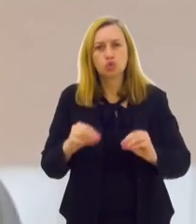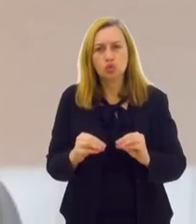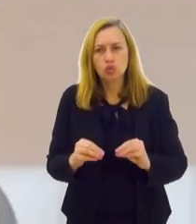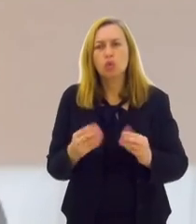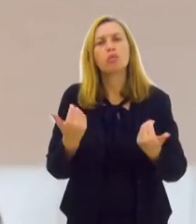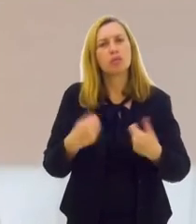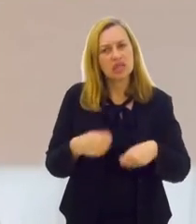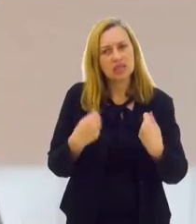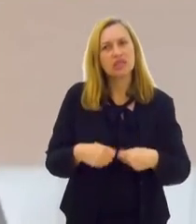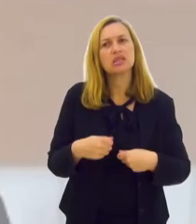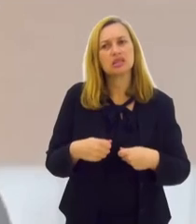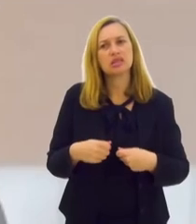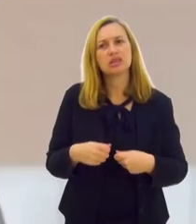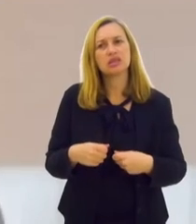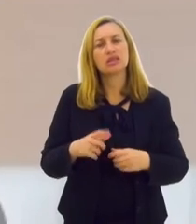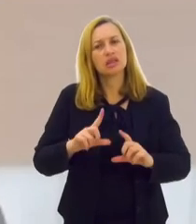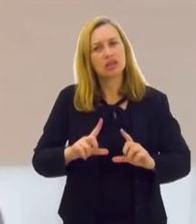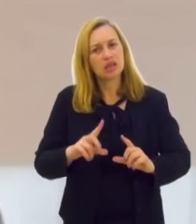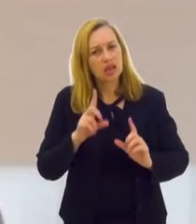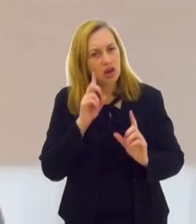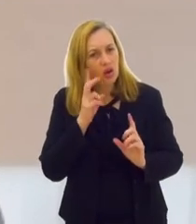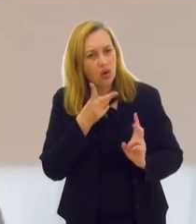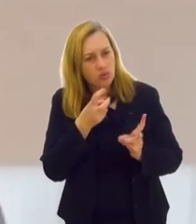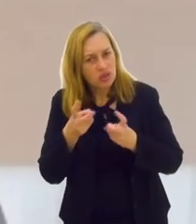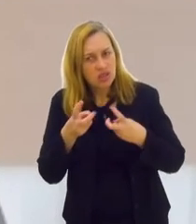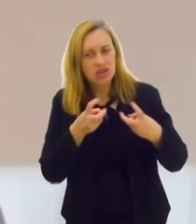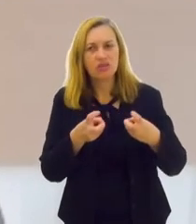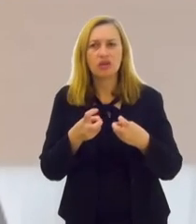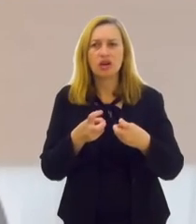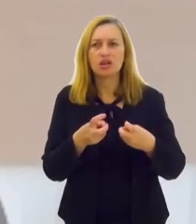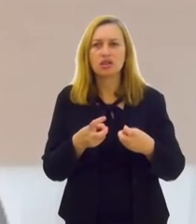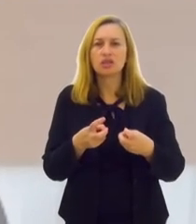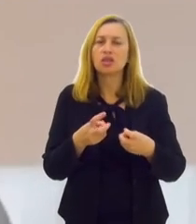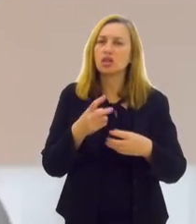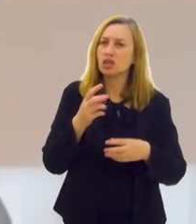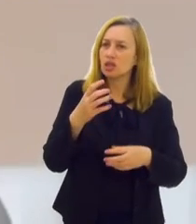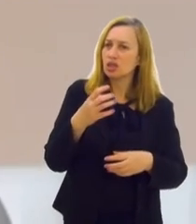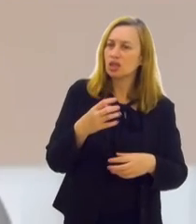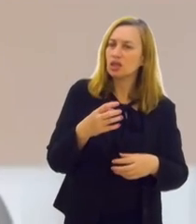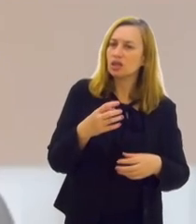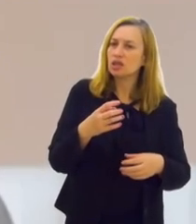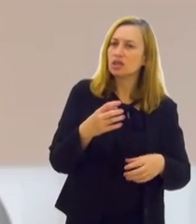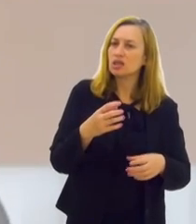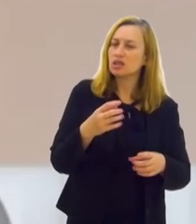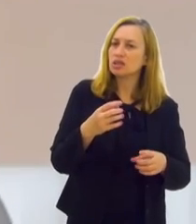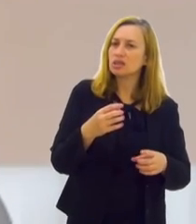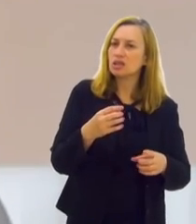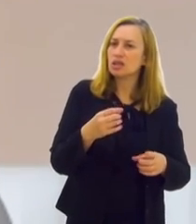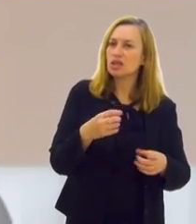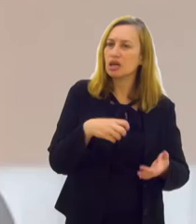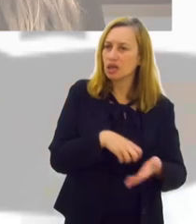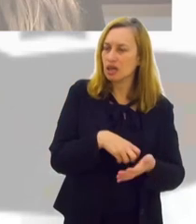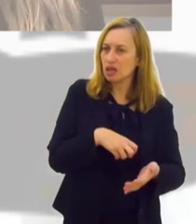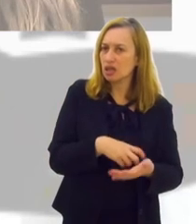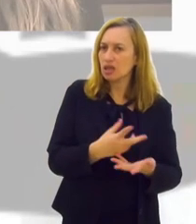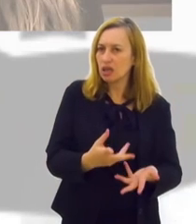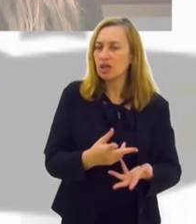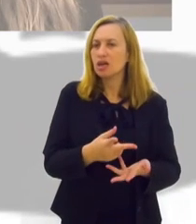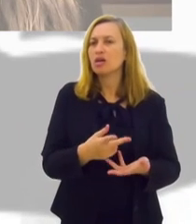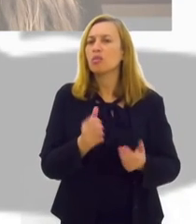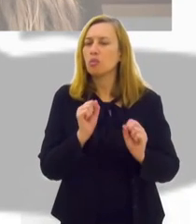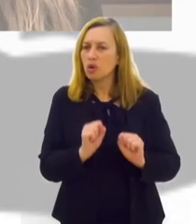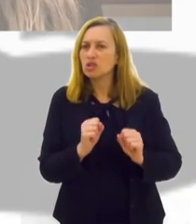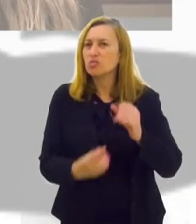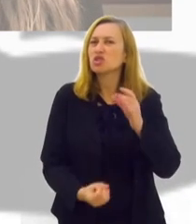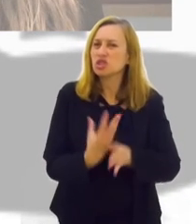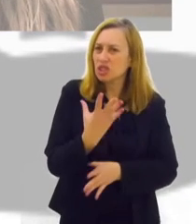que tudo isso precisa ser efetivamente apurado e, se for identificado, punido, para que